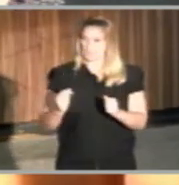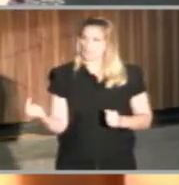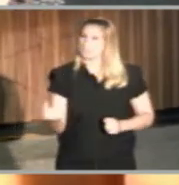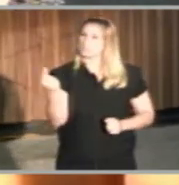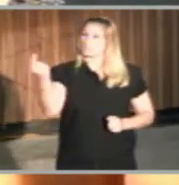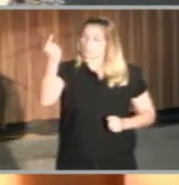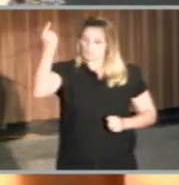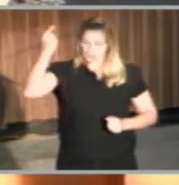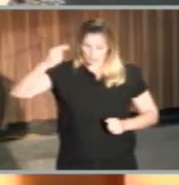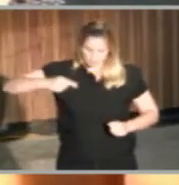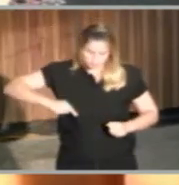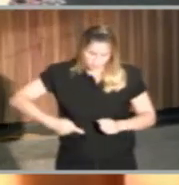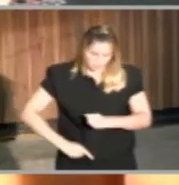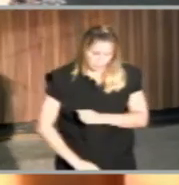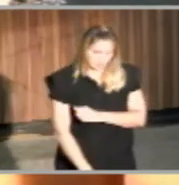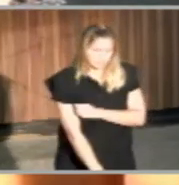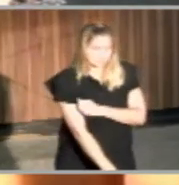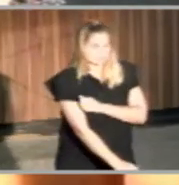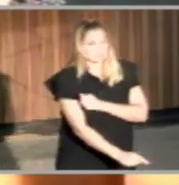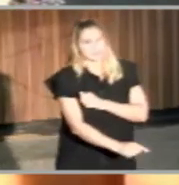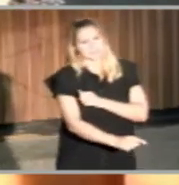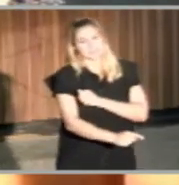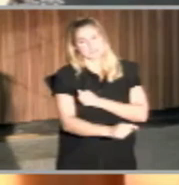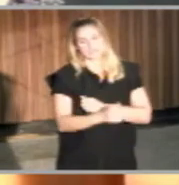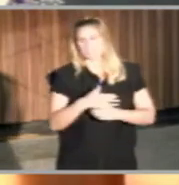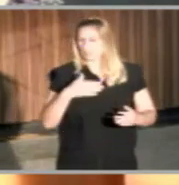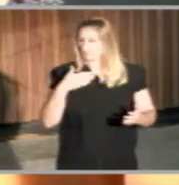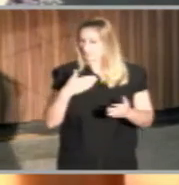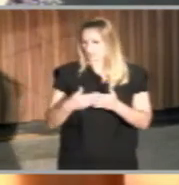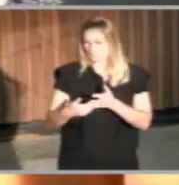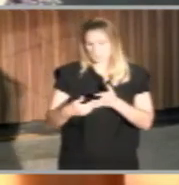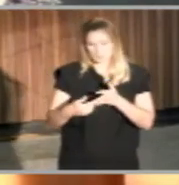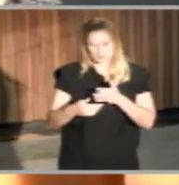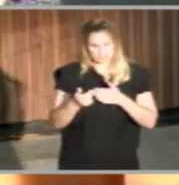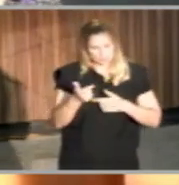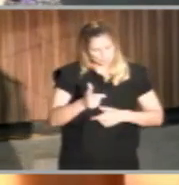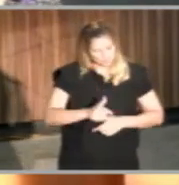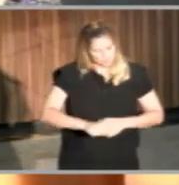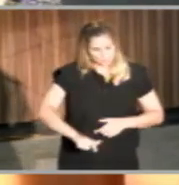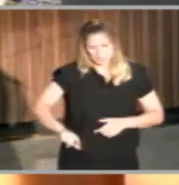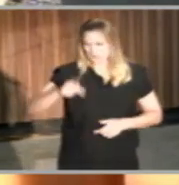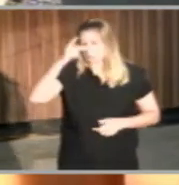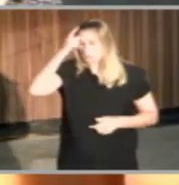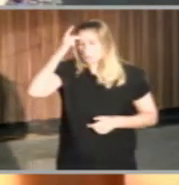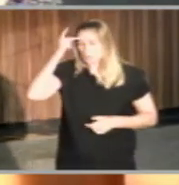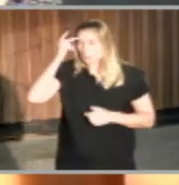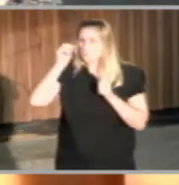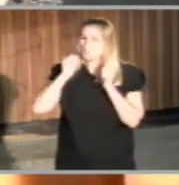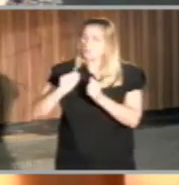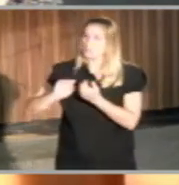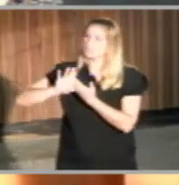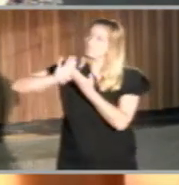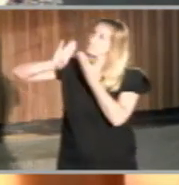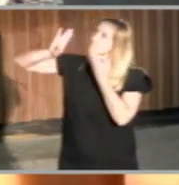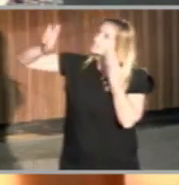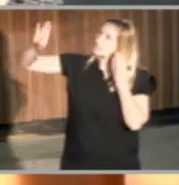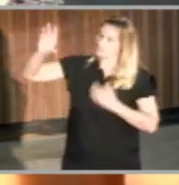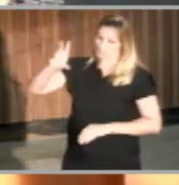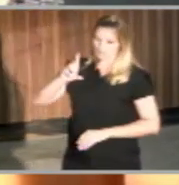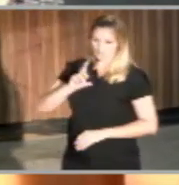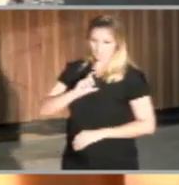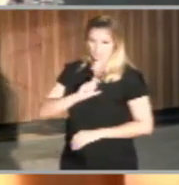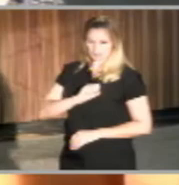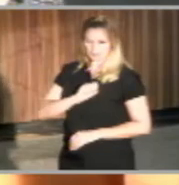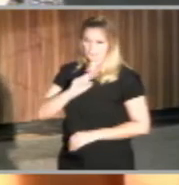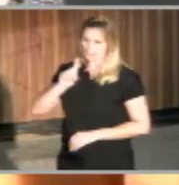altura, nem a profundidade, nem qualquer outra criatura poderá separar-nos do amor de Deus que